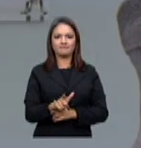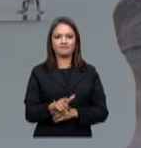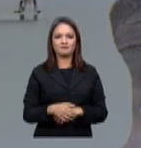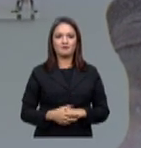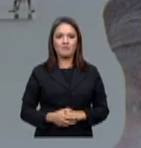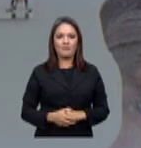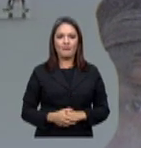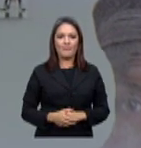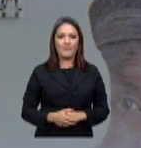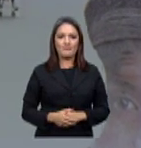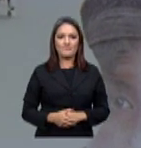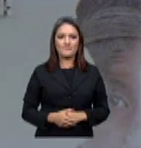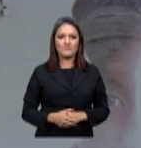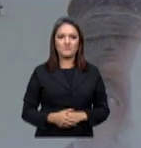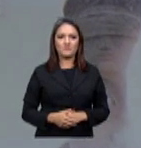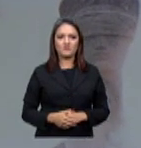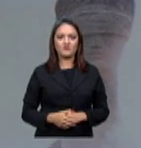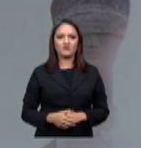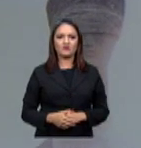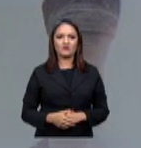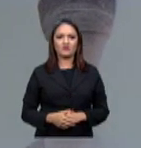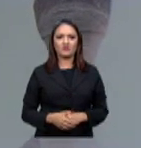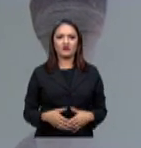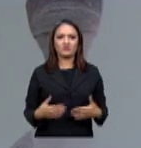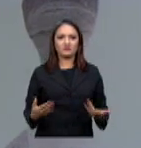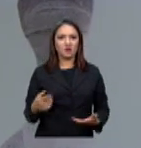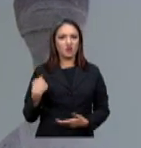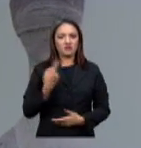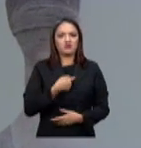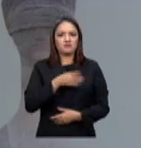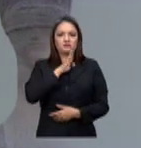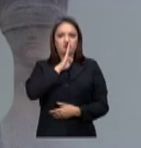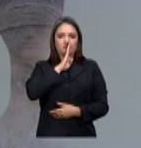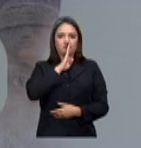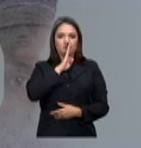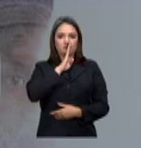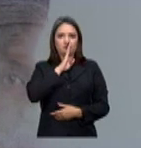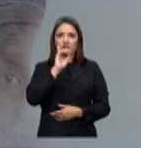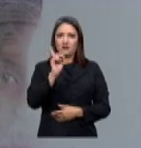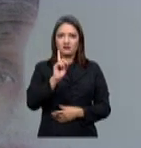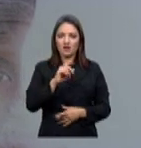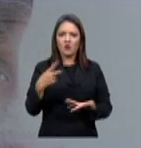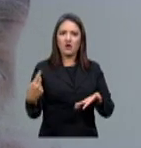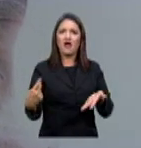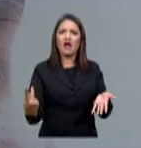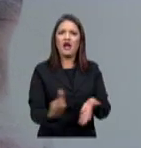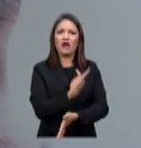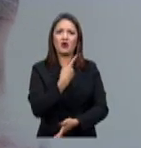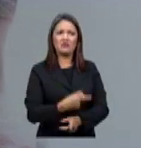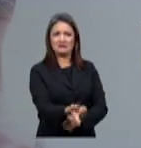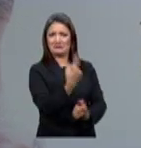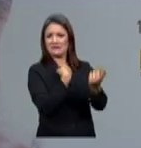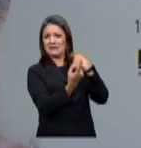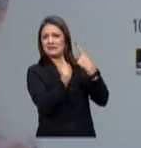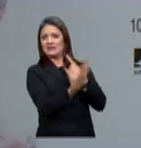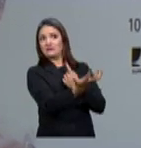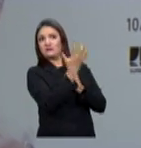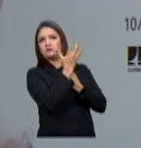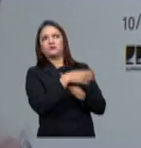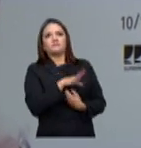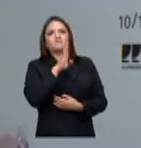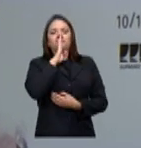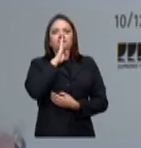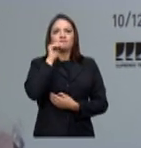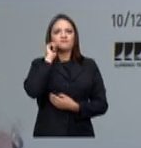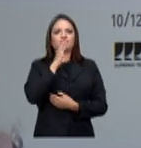vez e não é verdade que nós somos silenciosas nosso como silenciadas historicamente nós